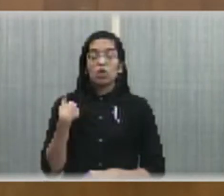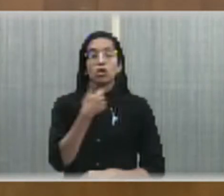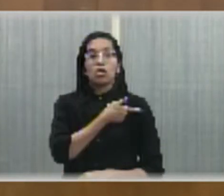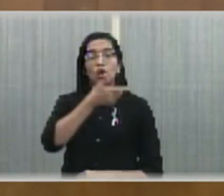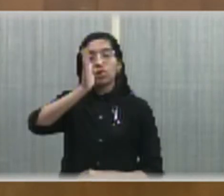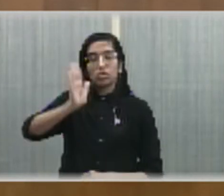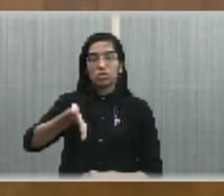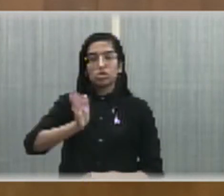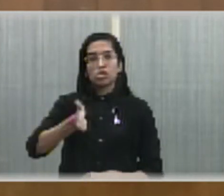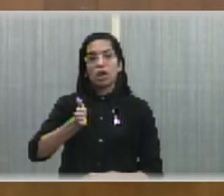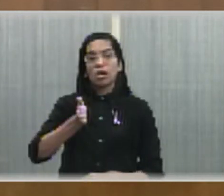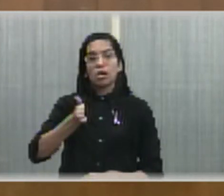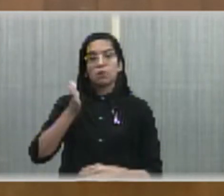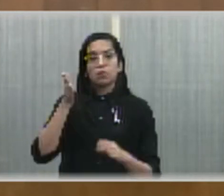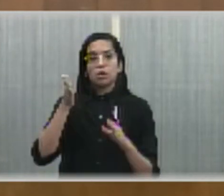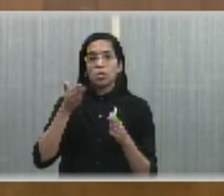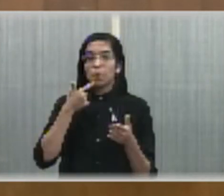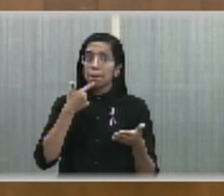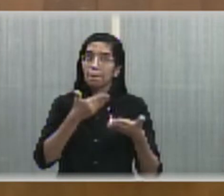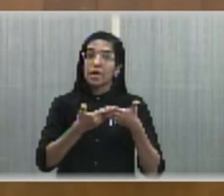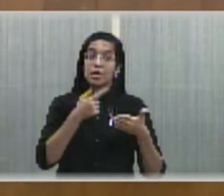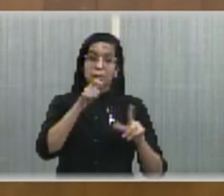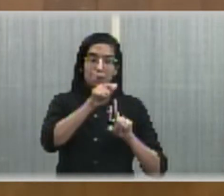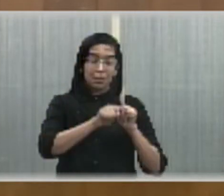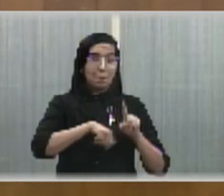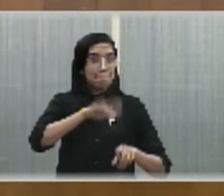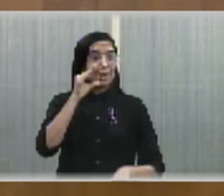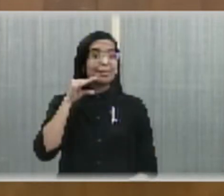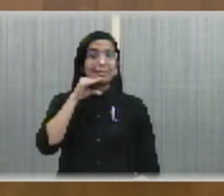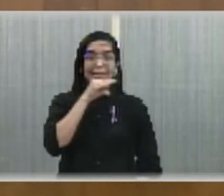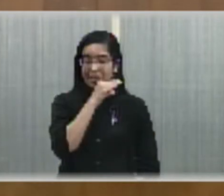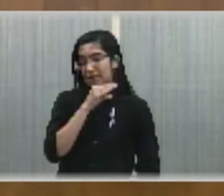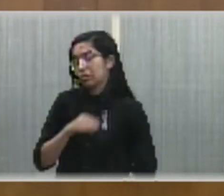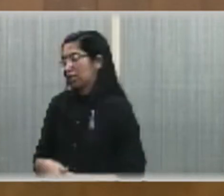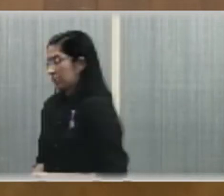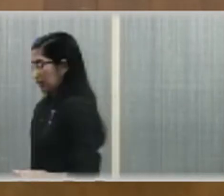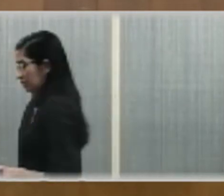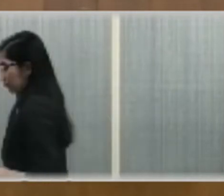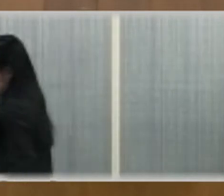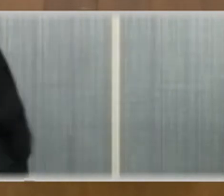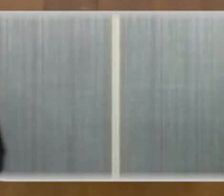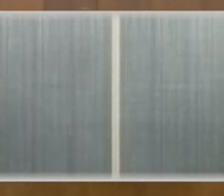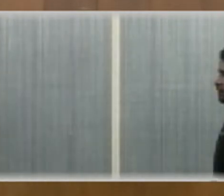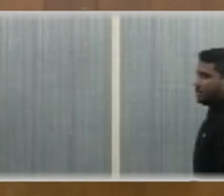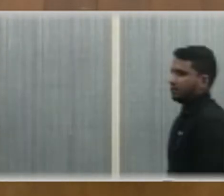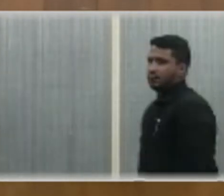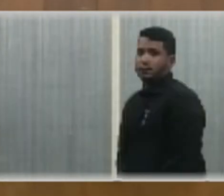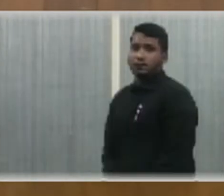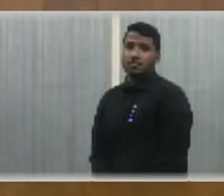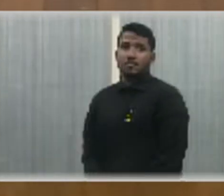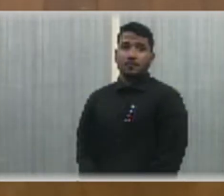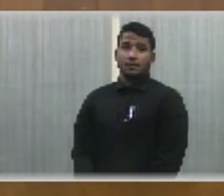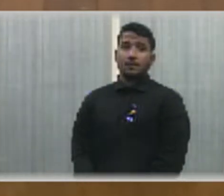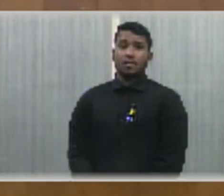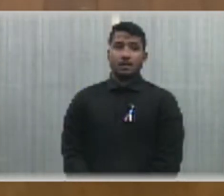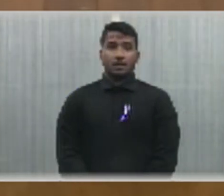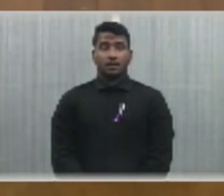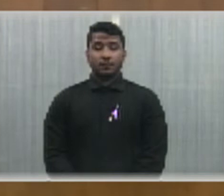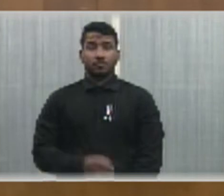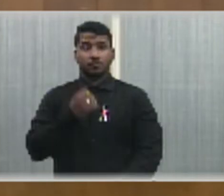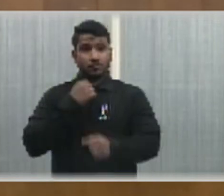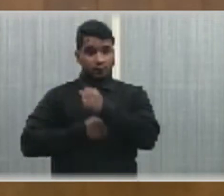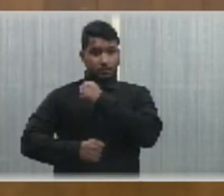chegamos nos meses quentes, a partir de julho já começa esse. O ano passado, no mês